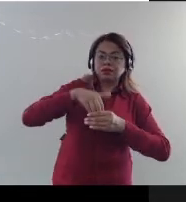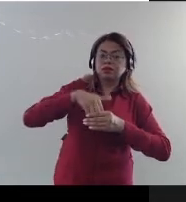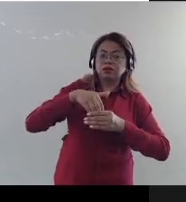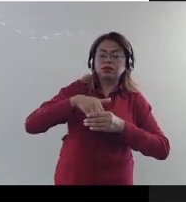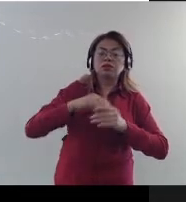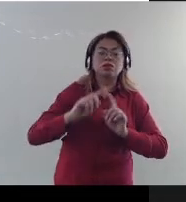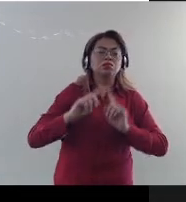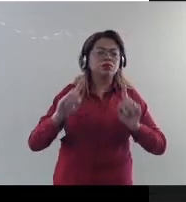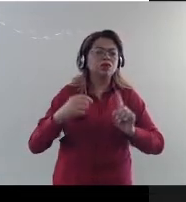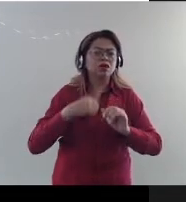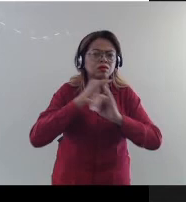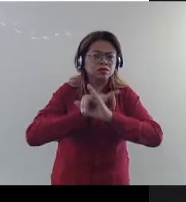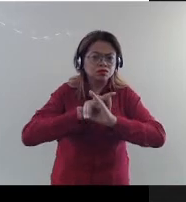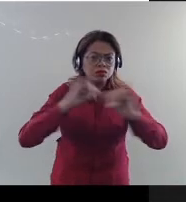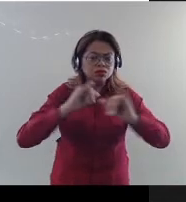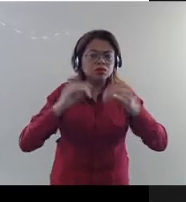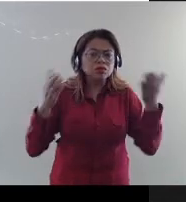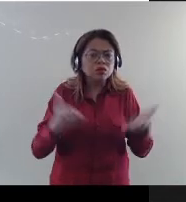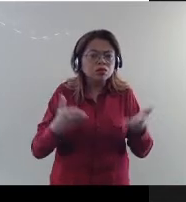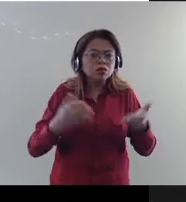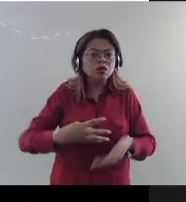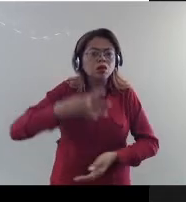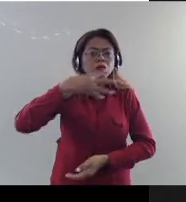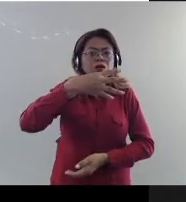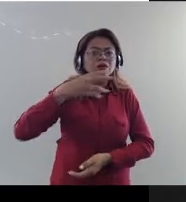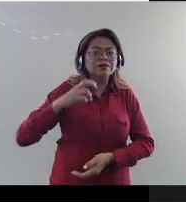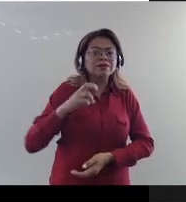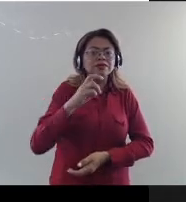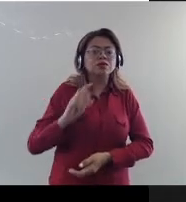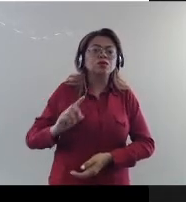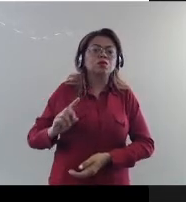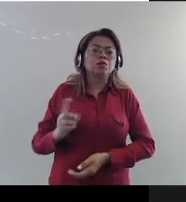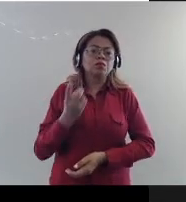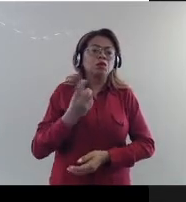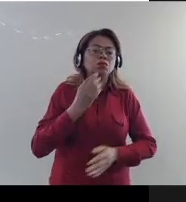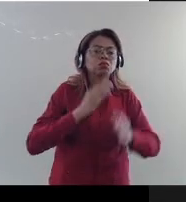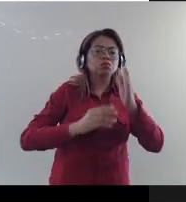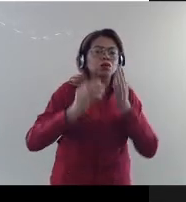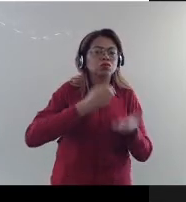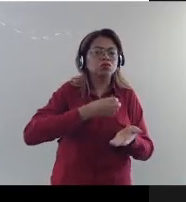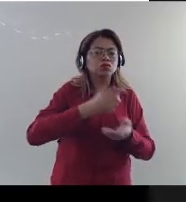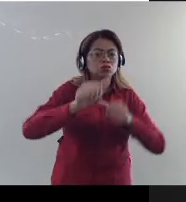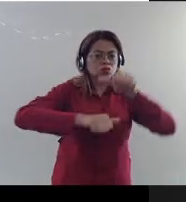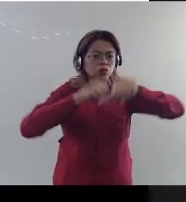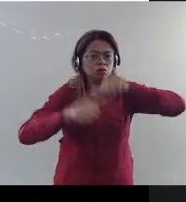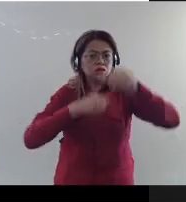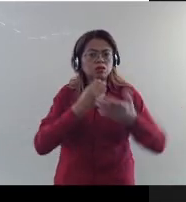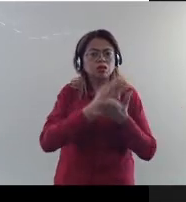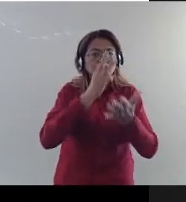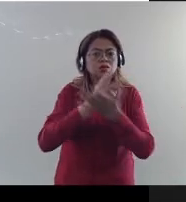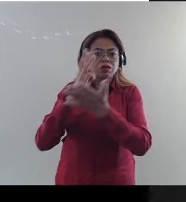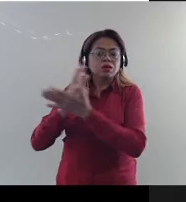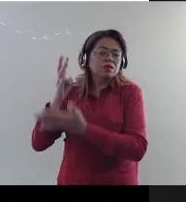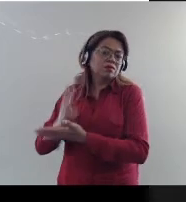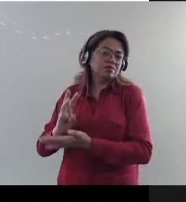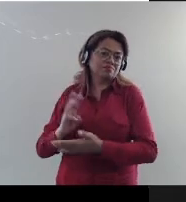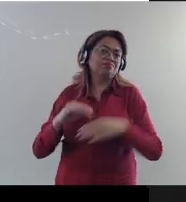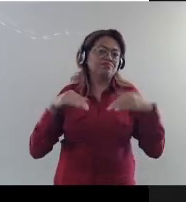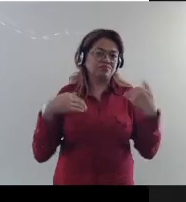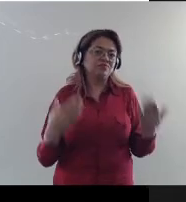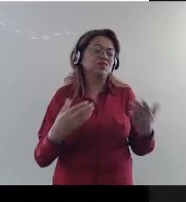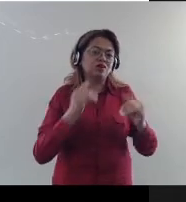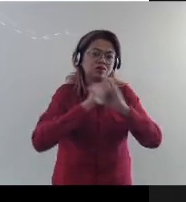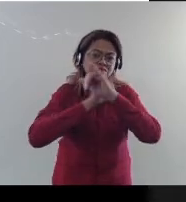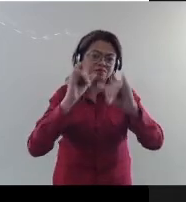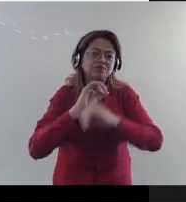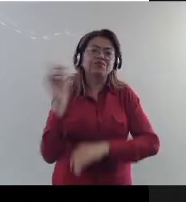etc. Essa notícia teve 45 mil interações, sendo que metade delas já foi robô. Então, quer dizer, a notícia falando